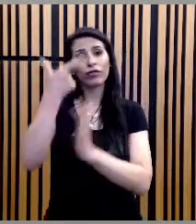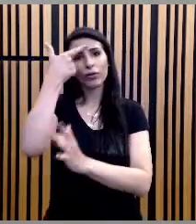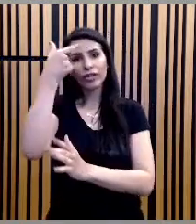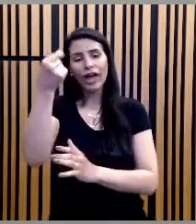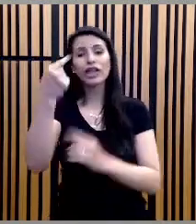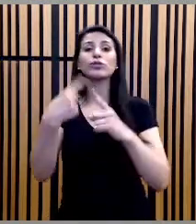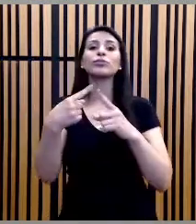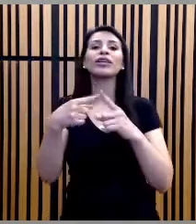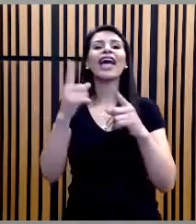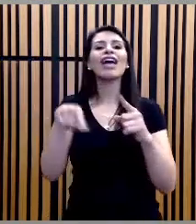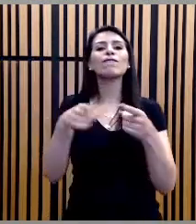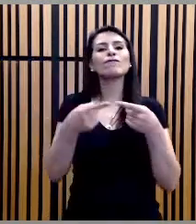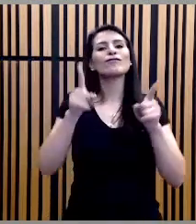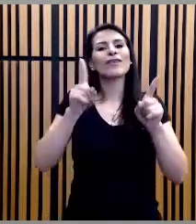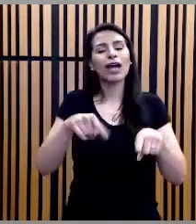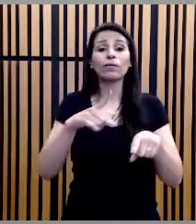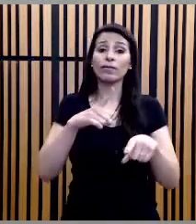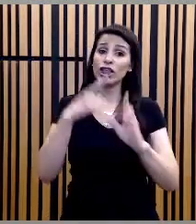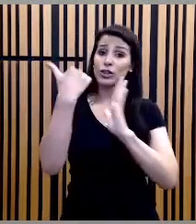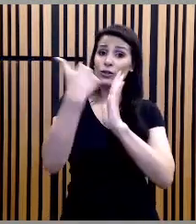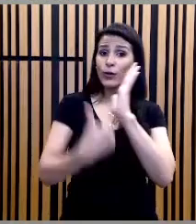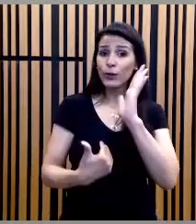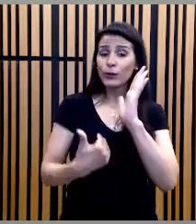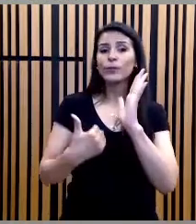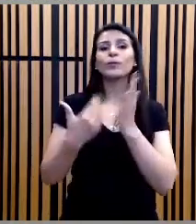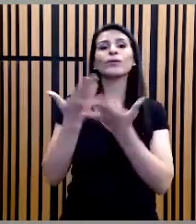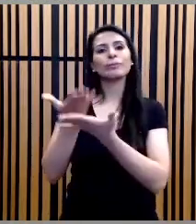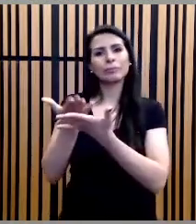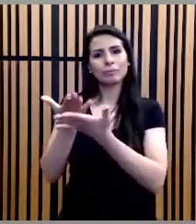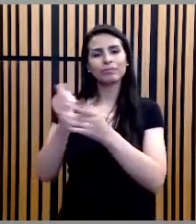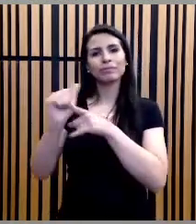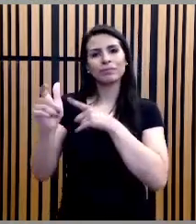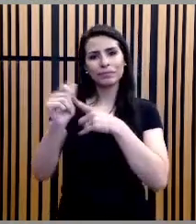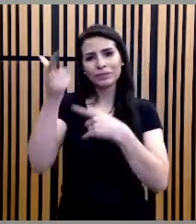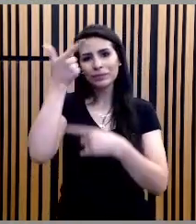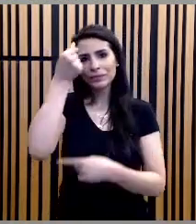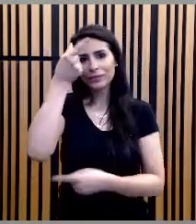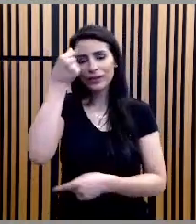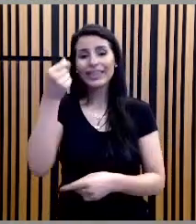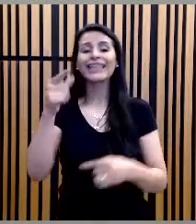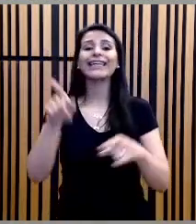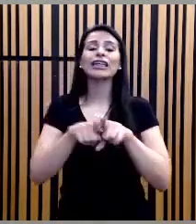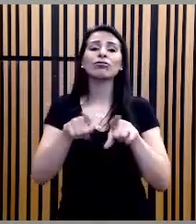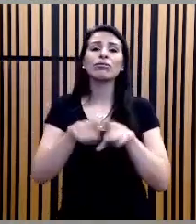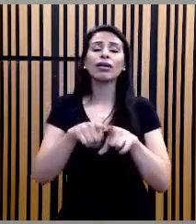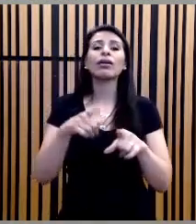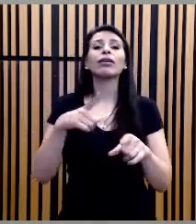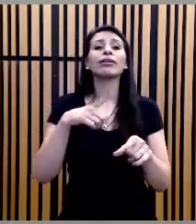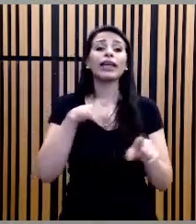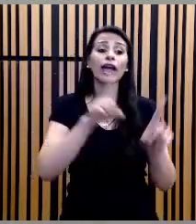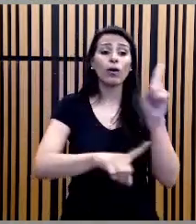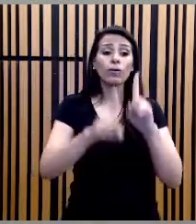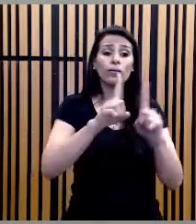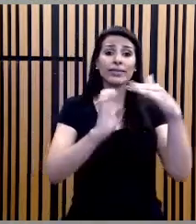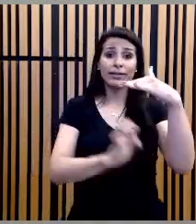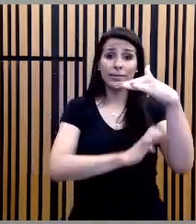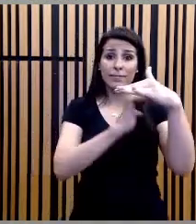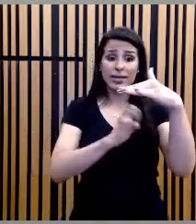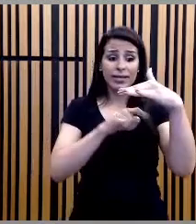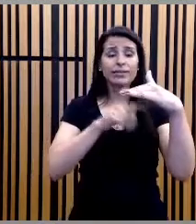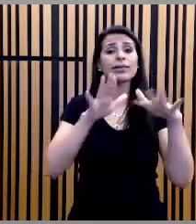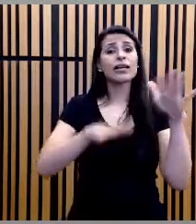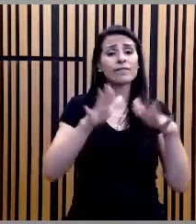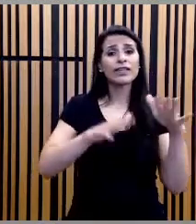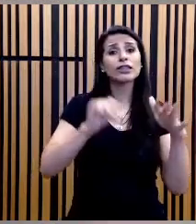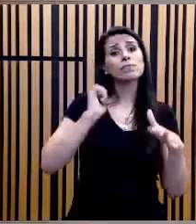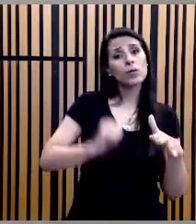funcionário. Tem algumas empresas que, além desse desconto da universidade, muitas ajudam, dão custeio, né?